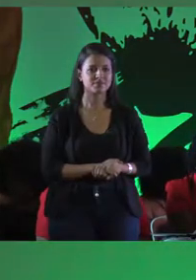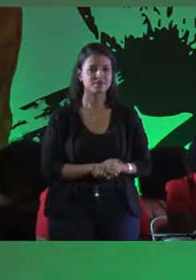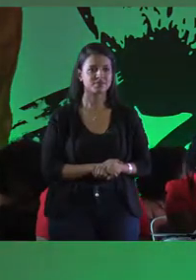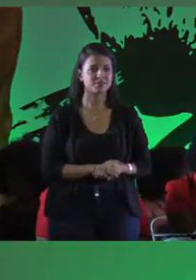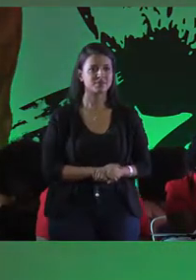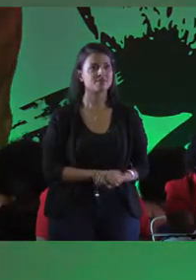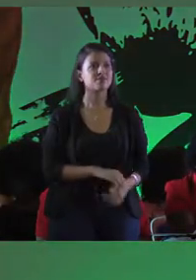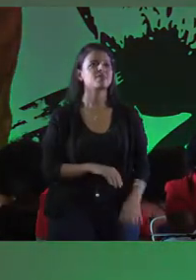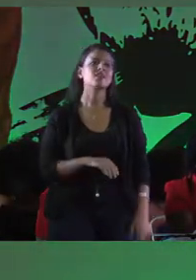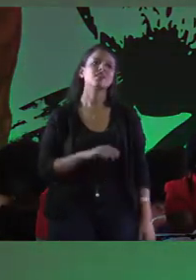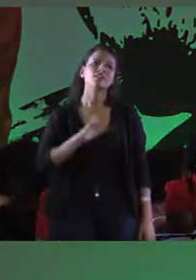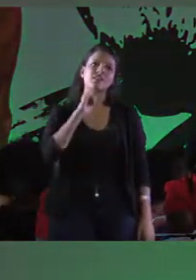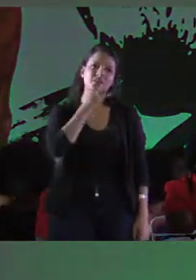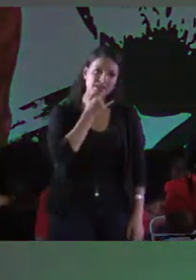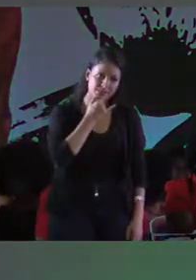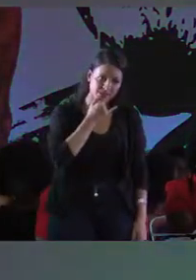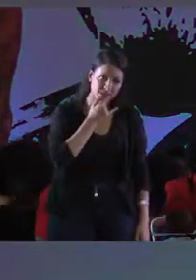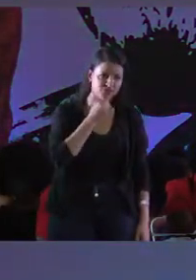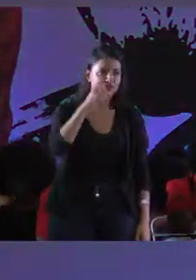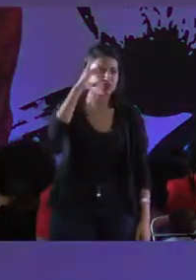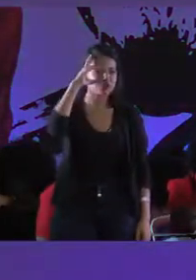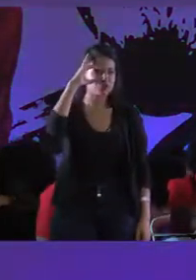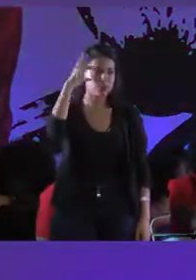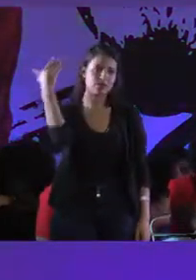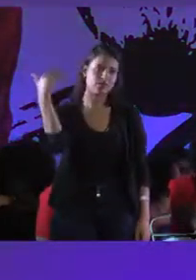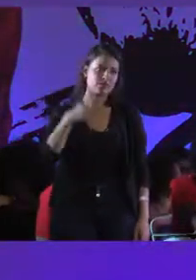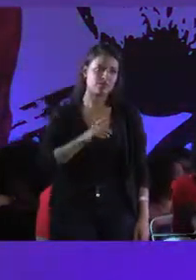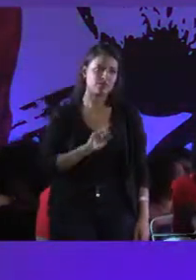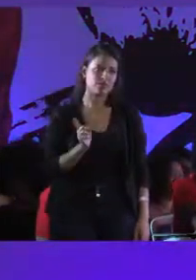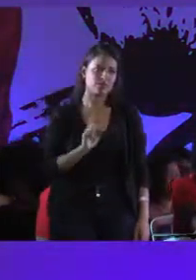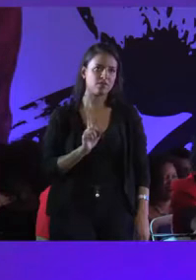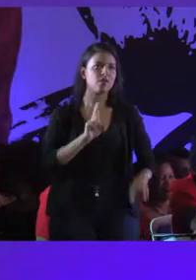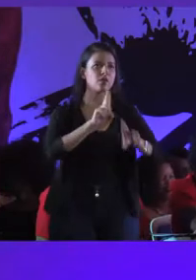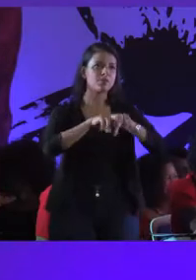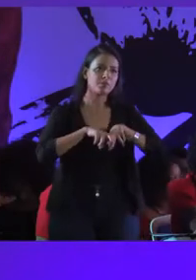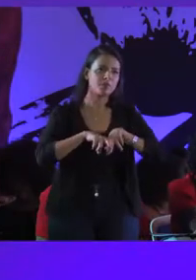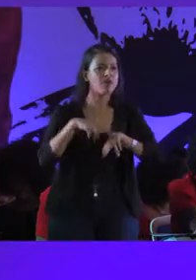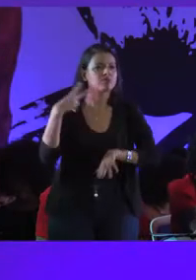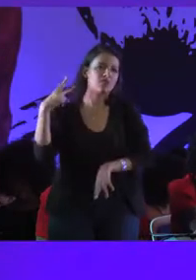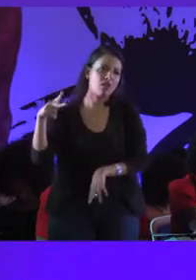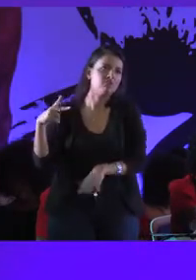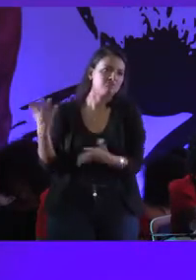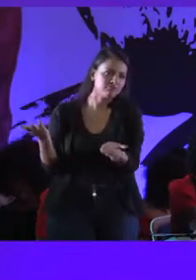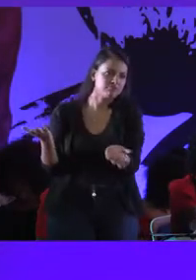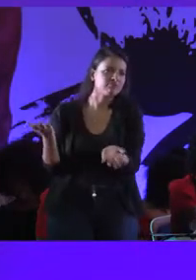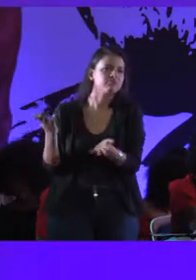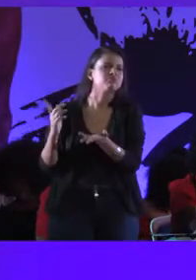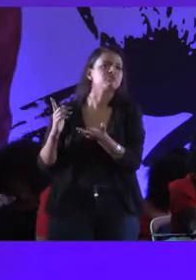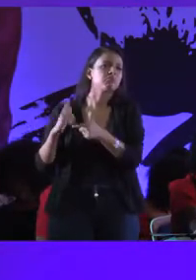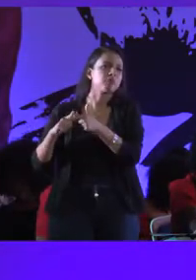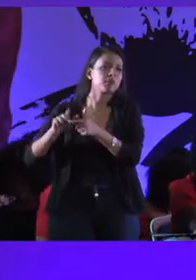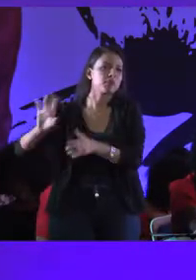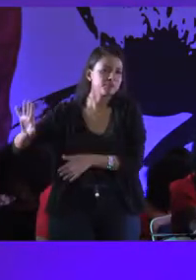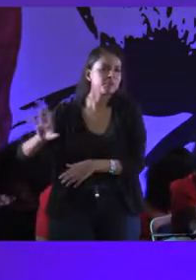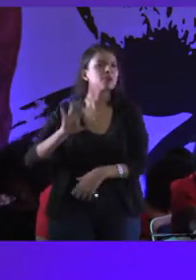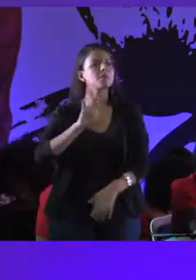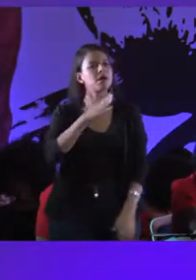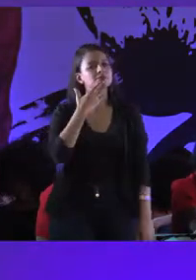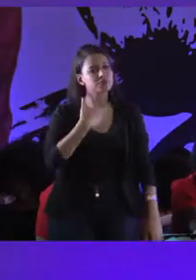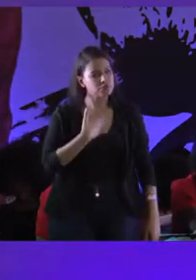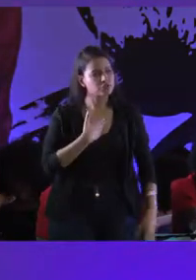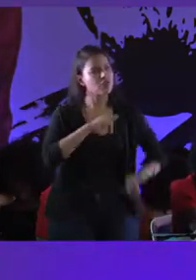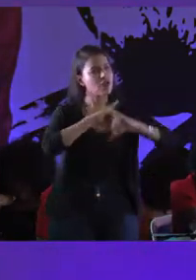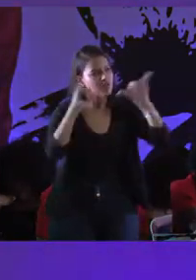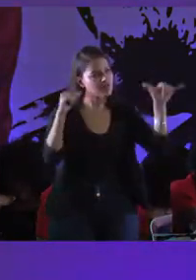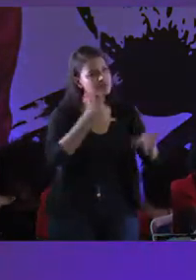Ela infelizmente não pôde estar conosco por questões pessoais, mas pediu para que eu transmitisse a toda a nossa militância,